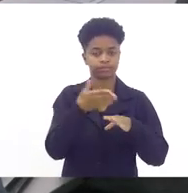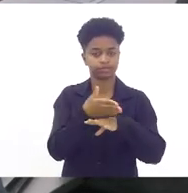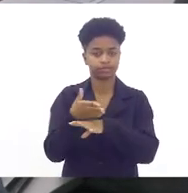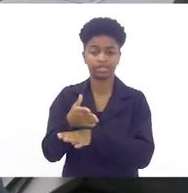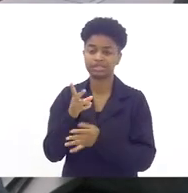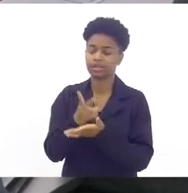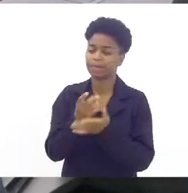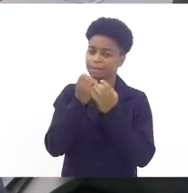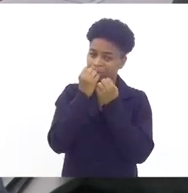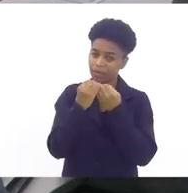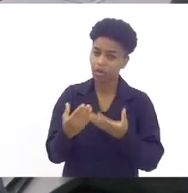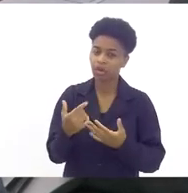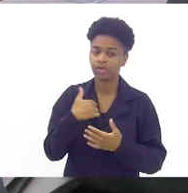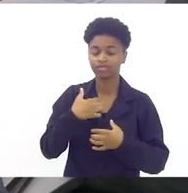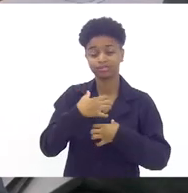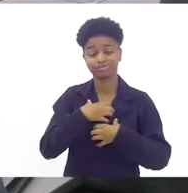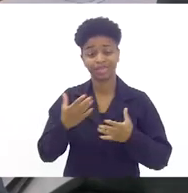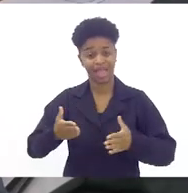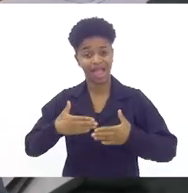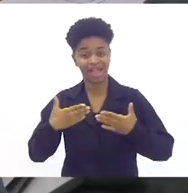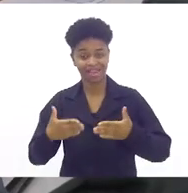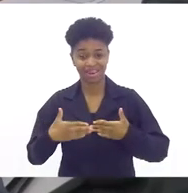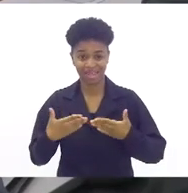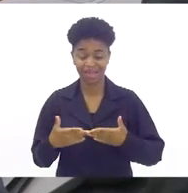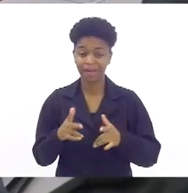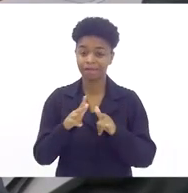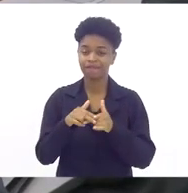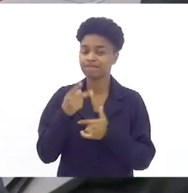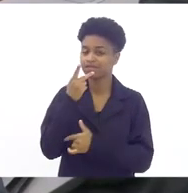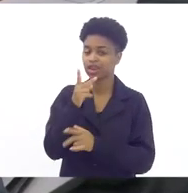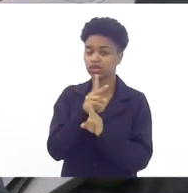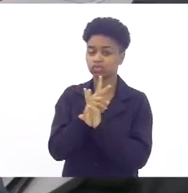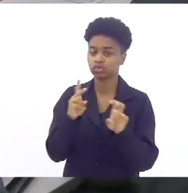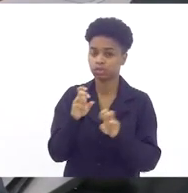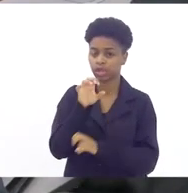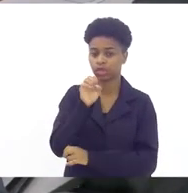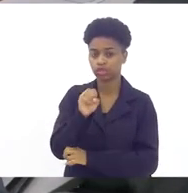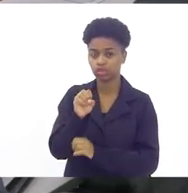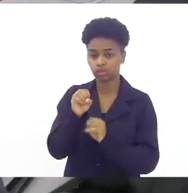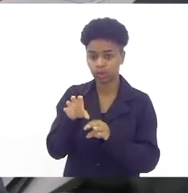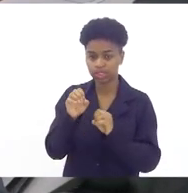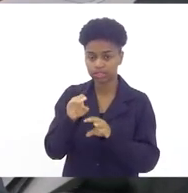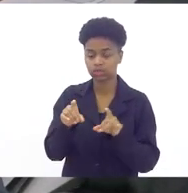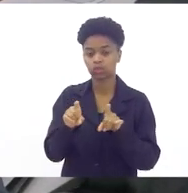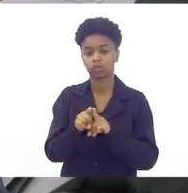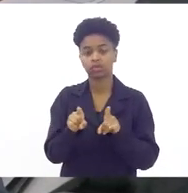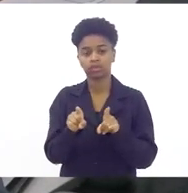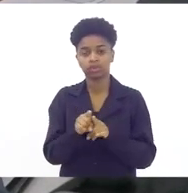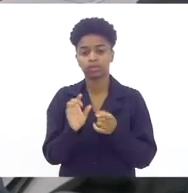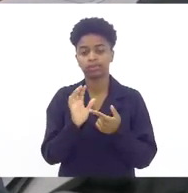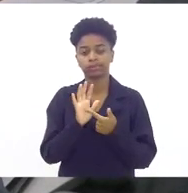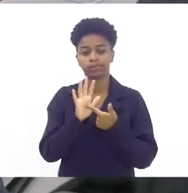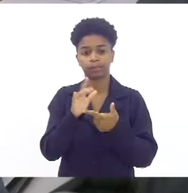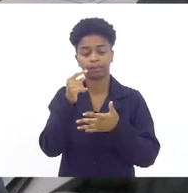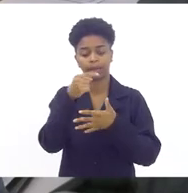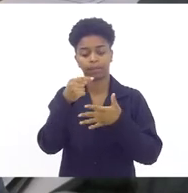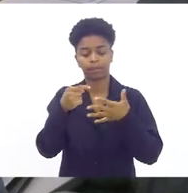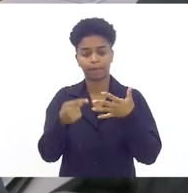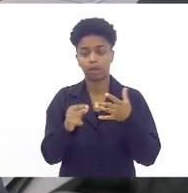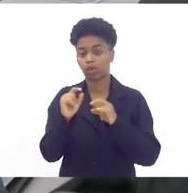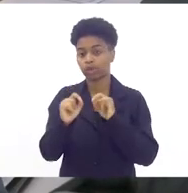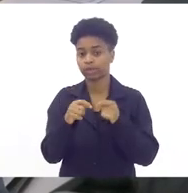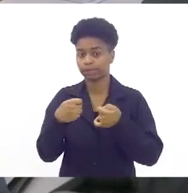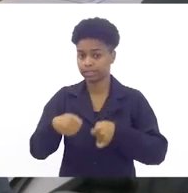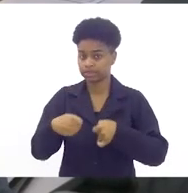muito bom sempre fico muito entusiasmado em falar de educação em pontuar as questões que a gente precisa